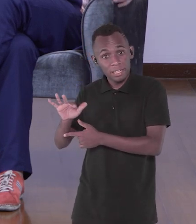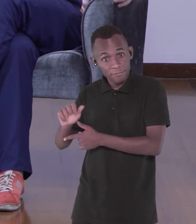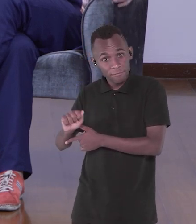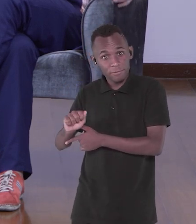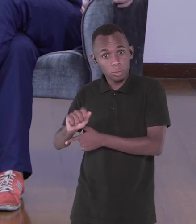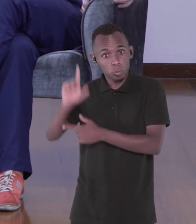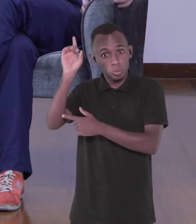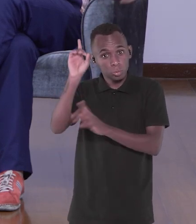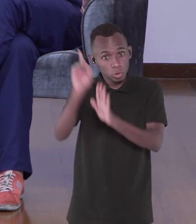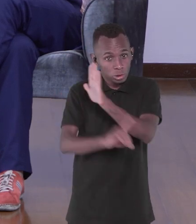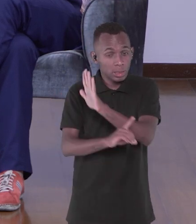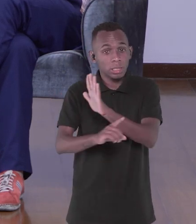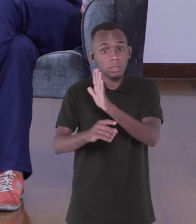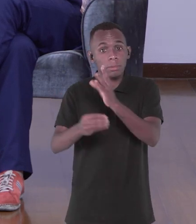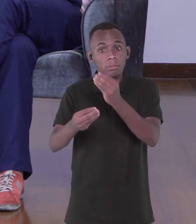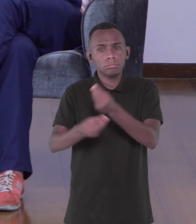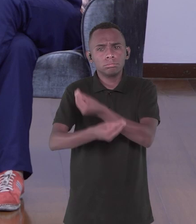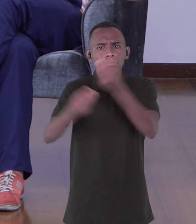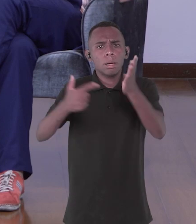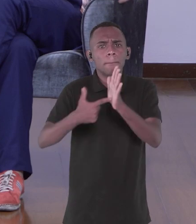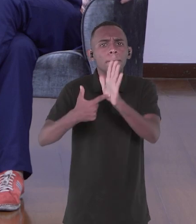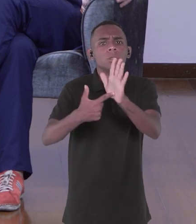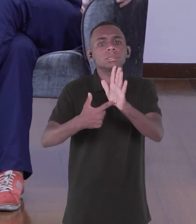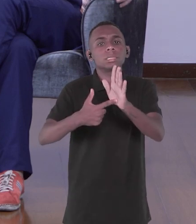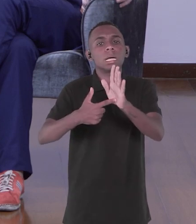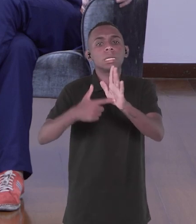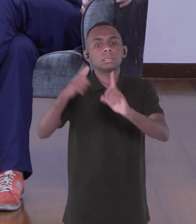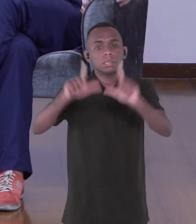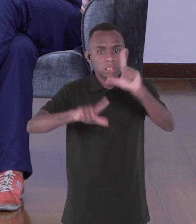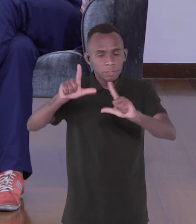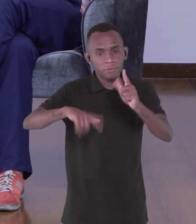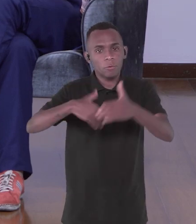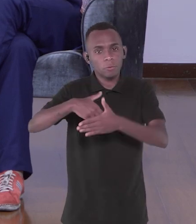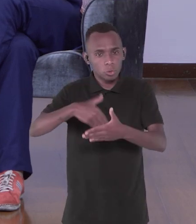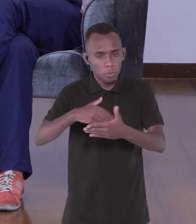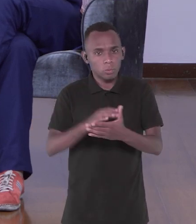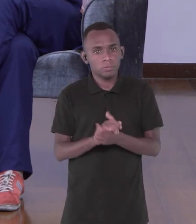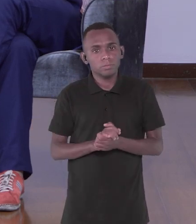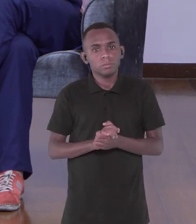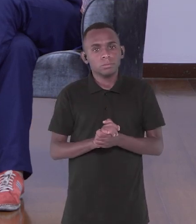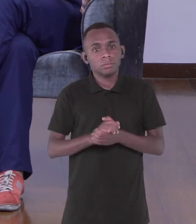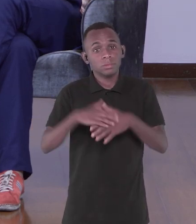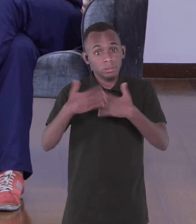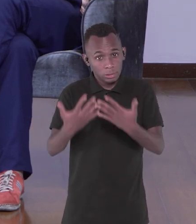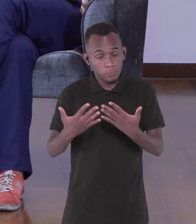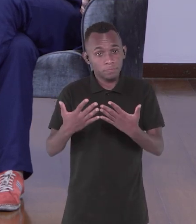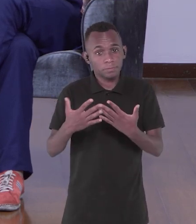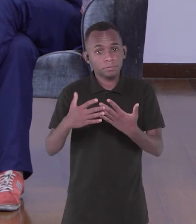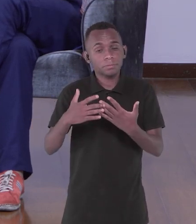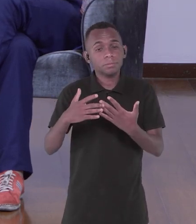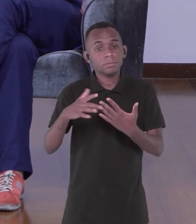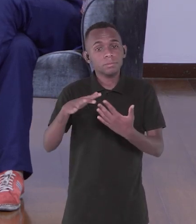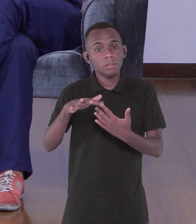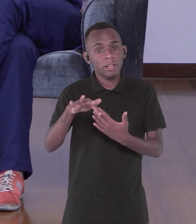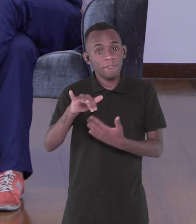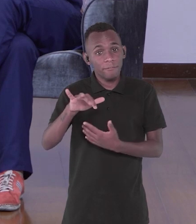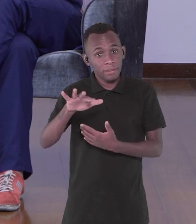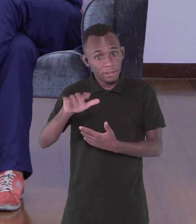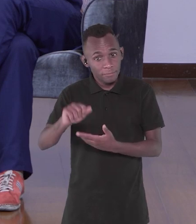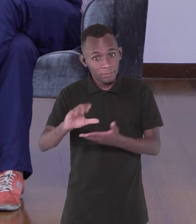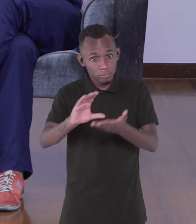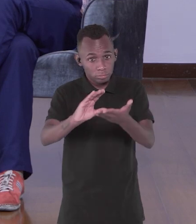aqueles jogos. Aquele dinheiro que a FIFA recebe é basicamente o pilar da Copa do